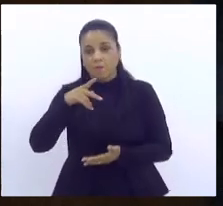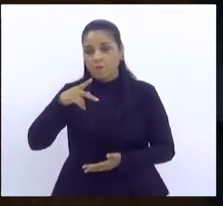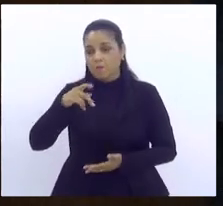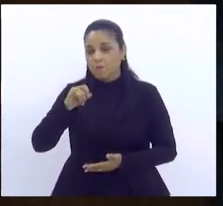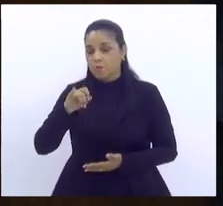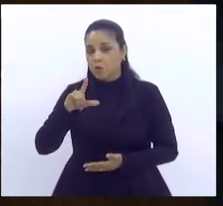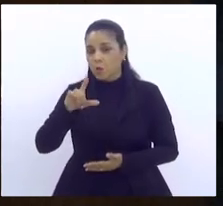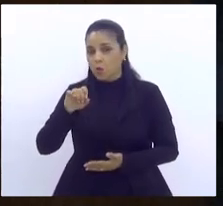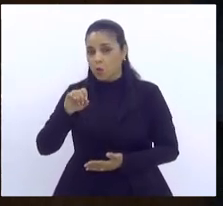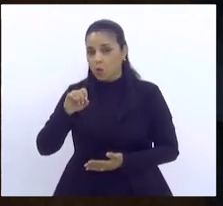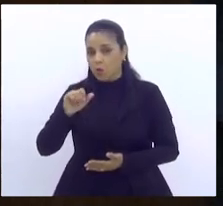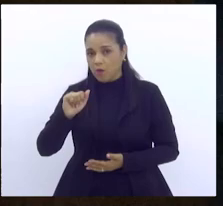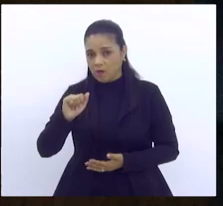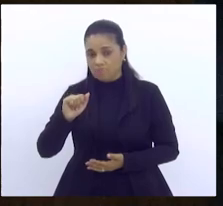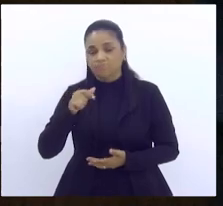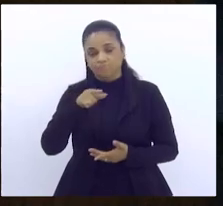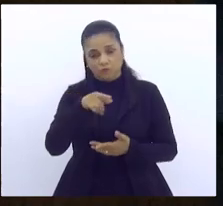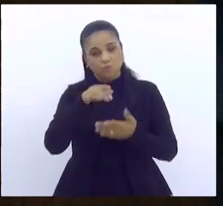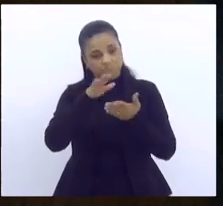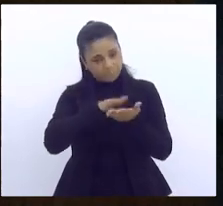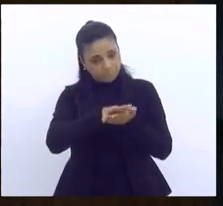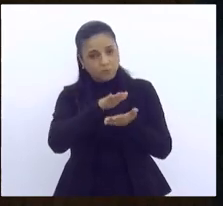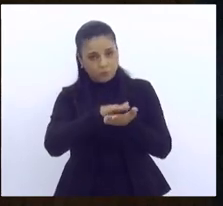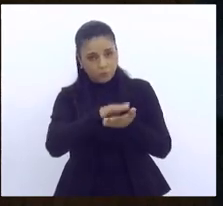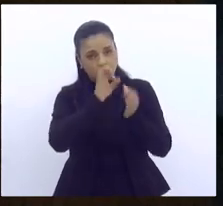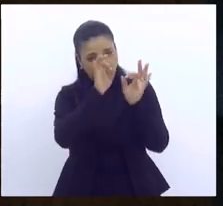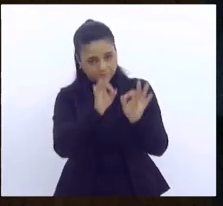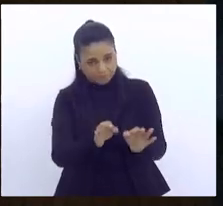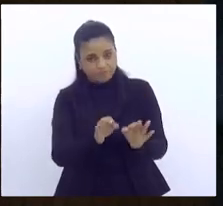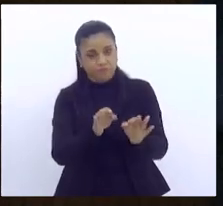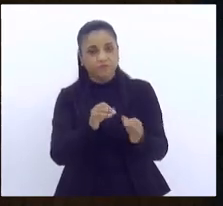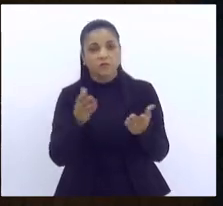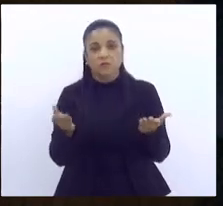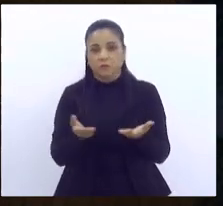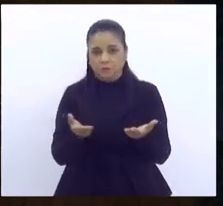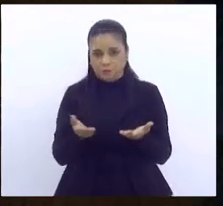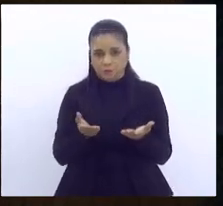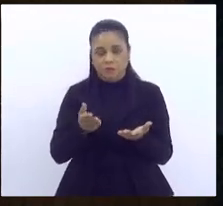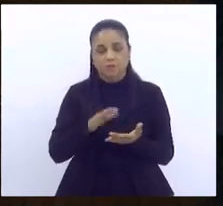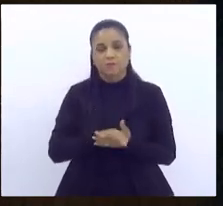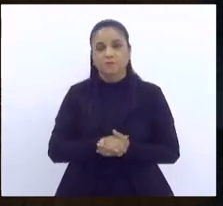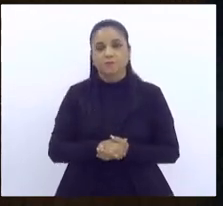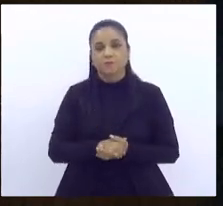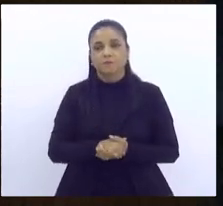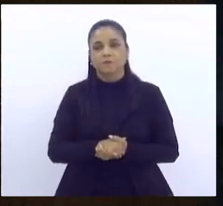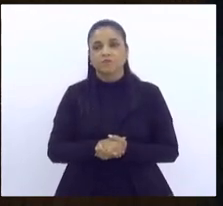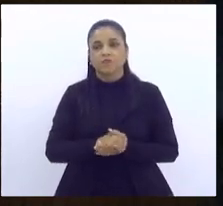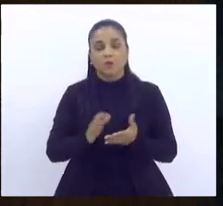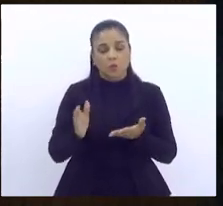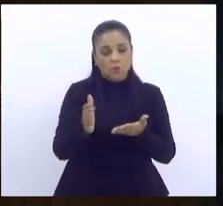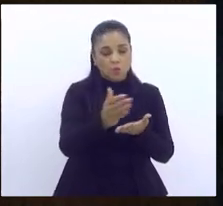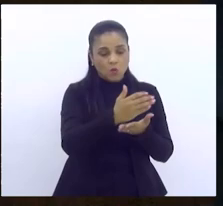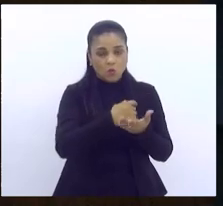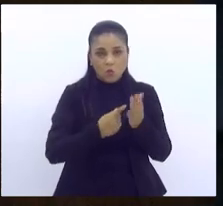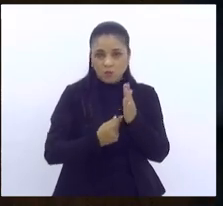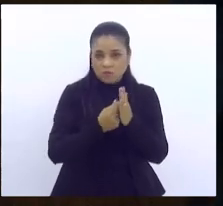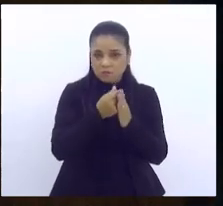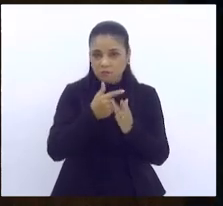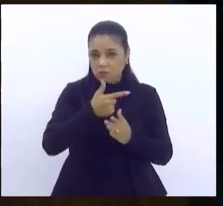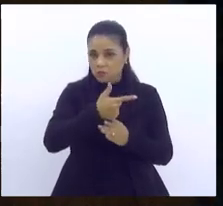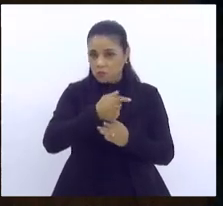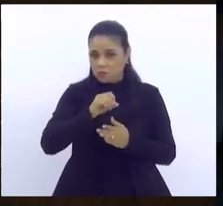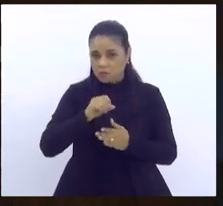E Vossa Excelência o fez. Está publicado no dia de hoje. O orçamento para